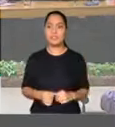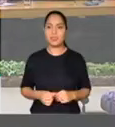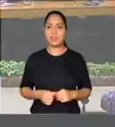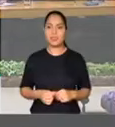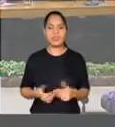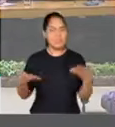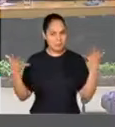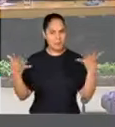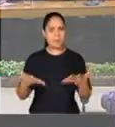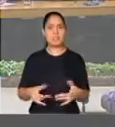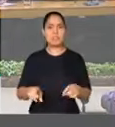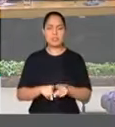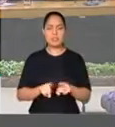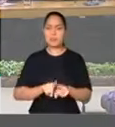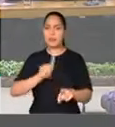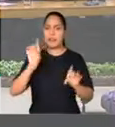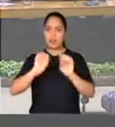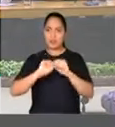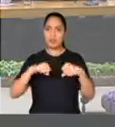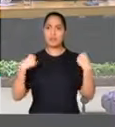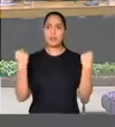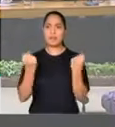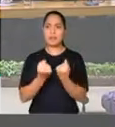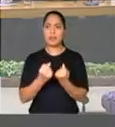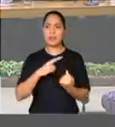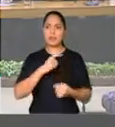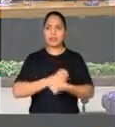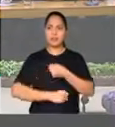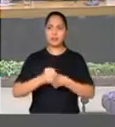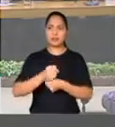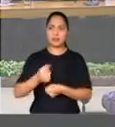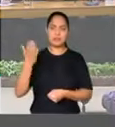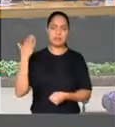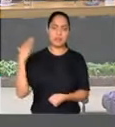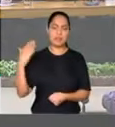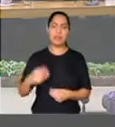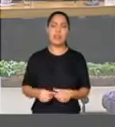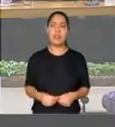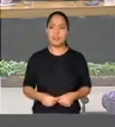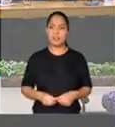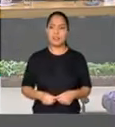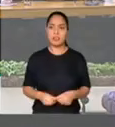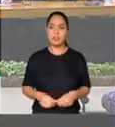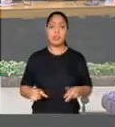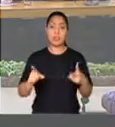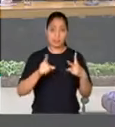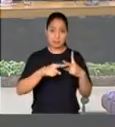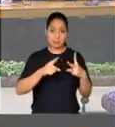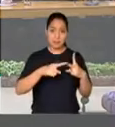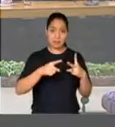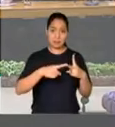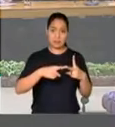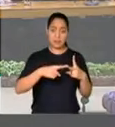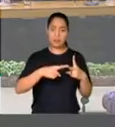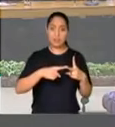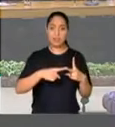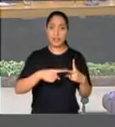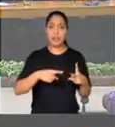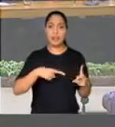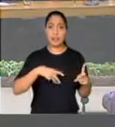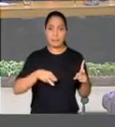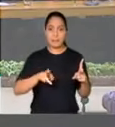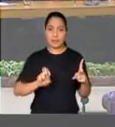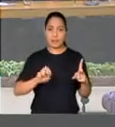Estava presente conosco no seminário que foi realizado o ano passado. E Marielle Franco, que também está